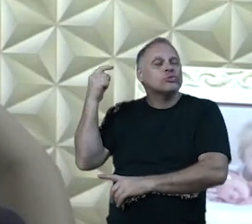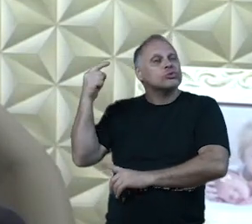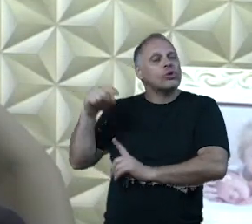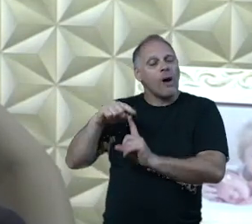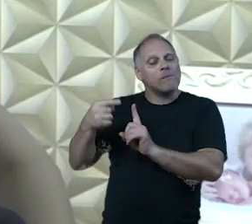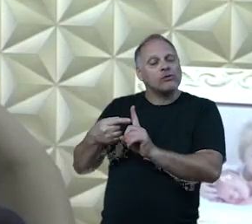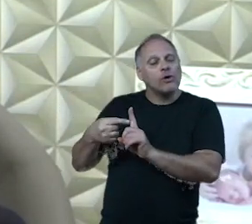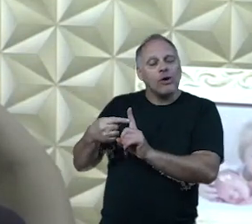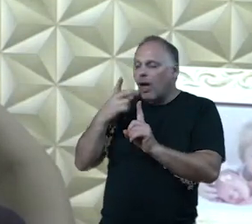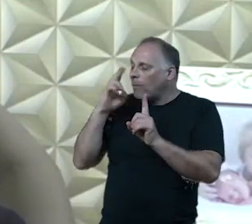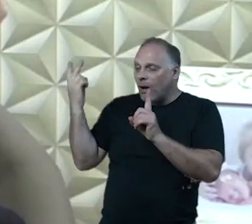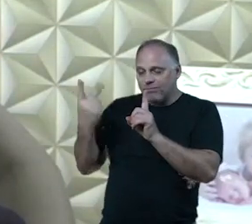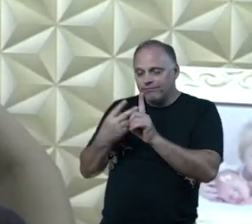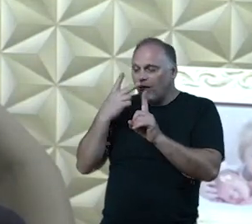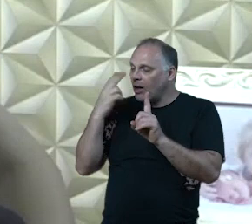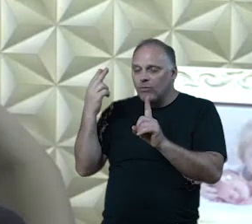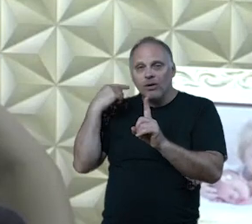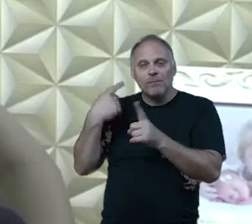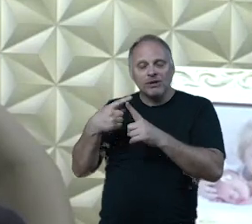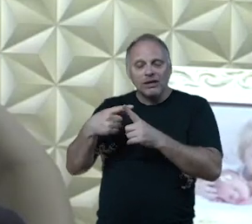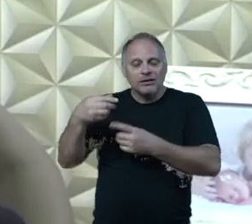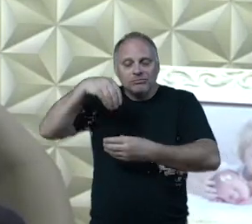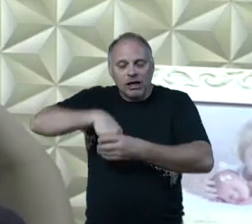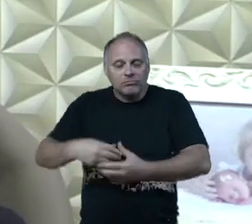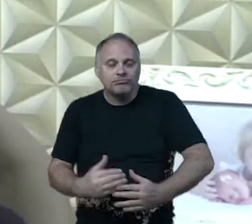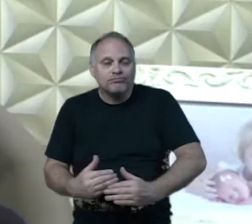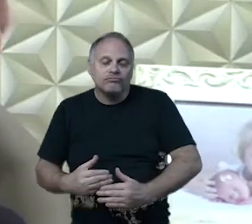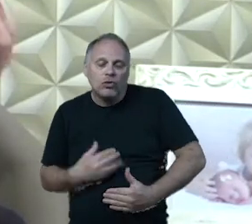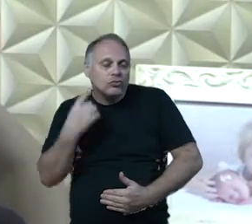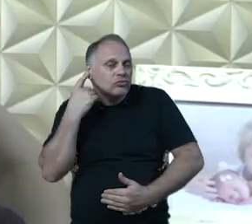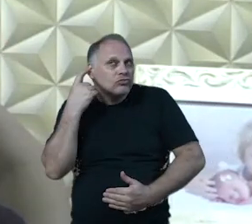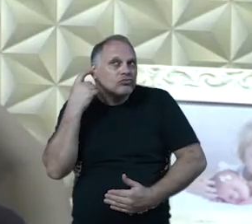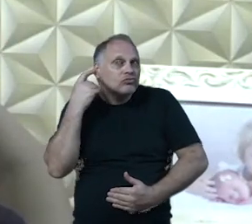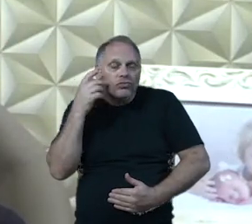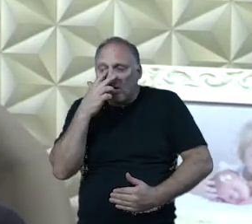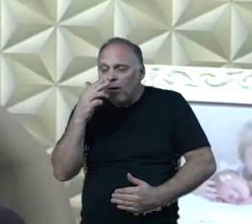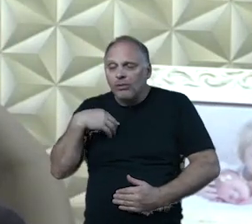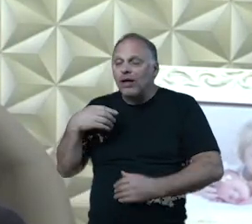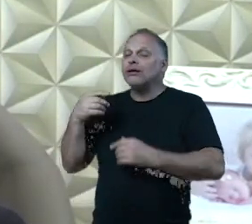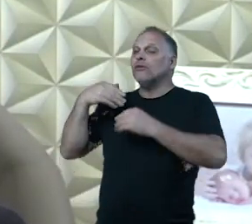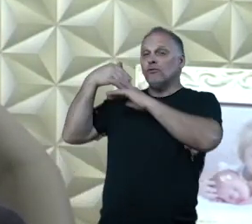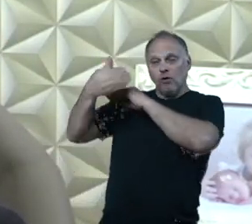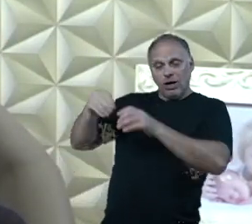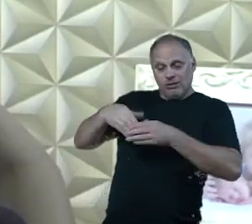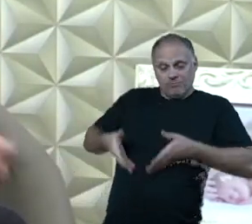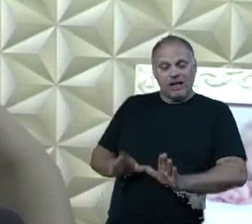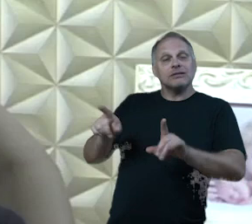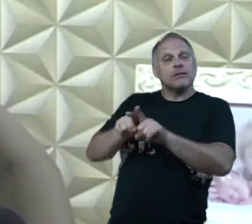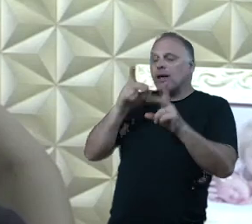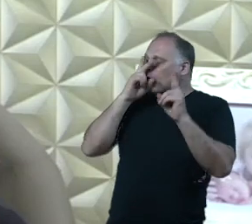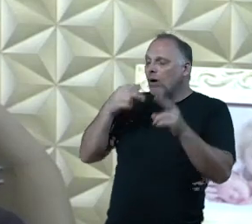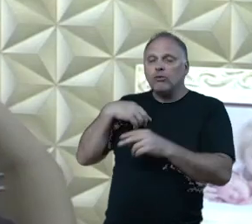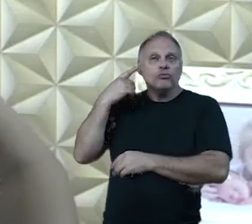mãe, tinha toda a questão do barulho do sangue circulando e tudo. Então, esse chiado acalma elas, né? Um ruído